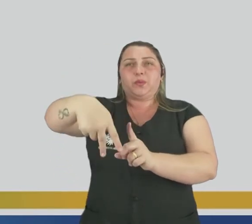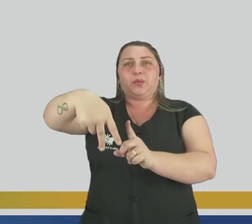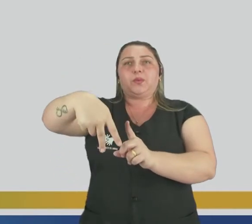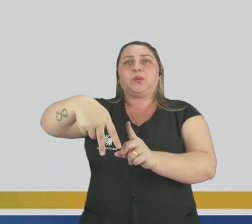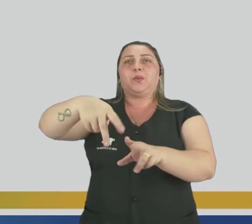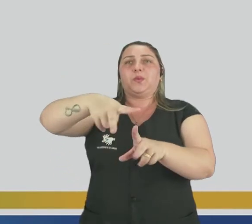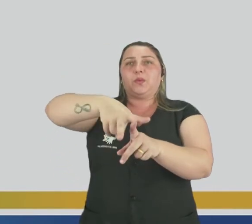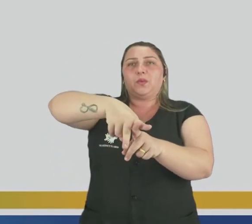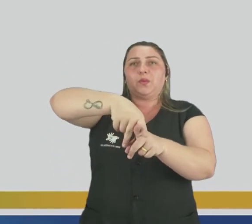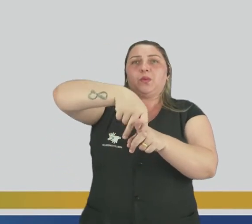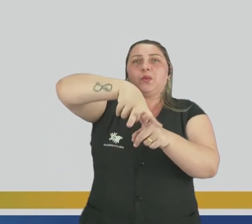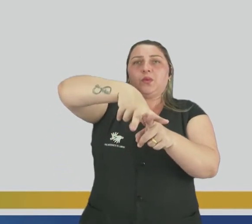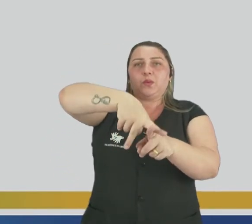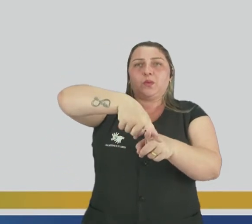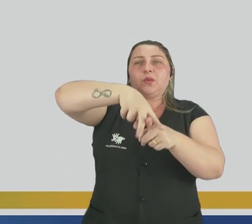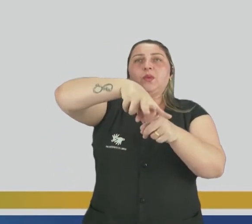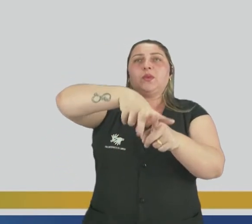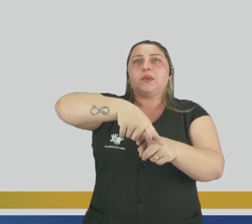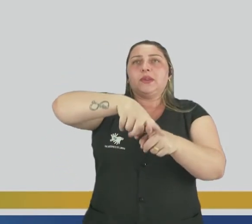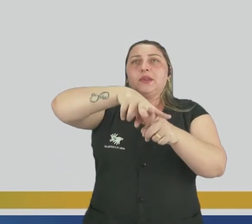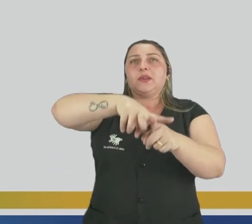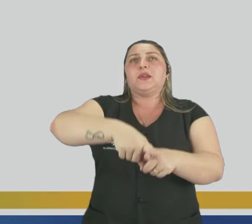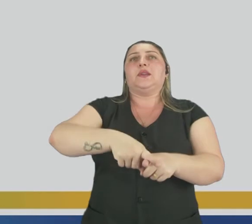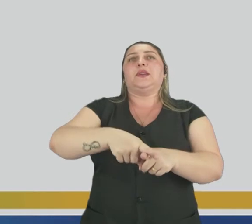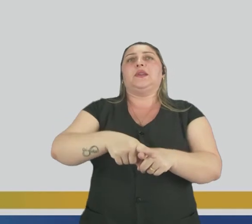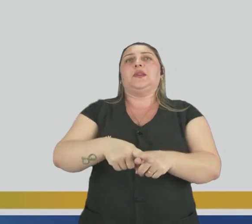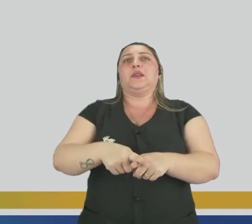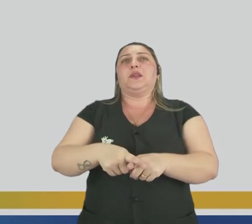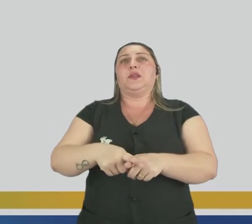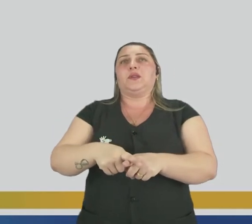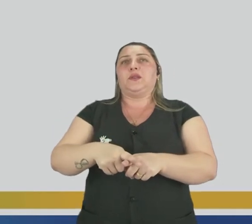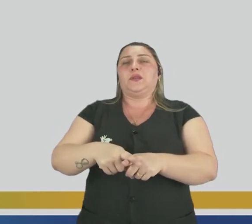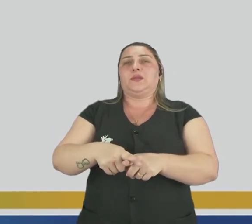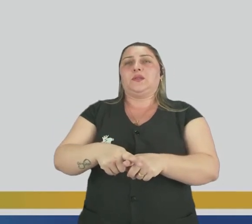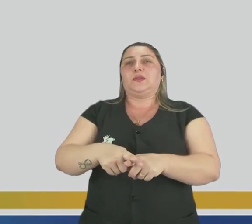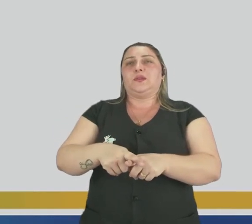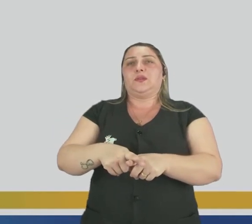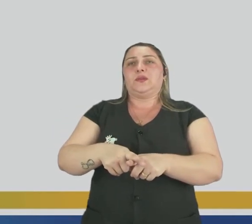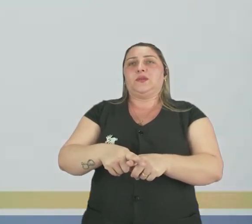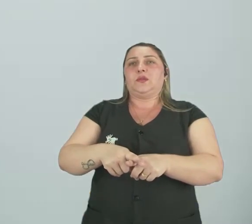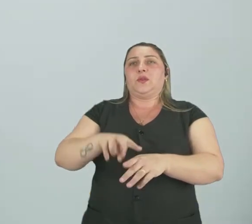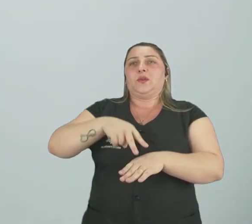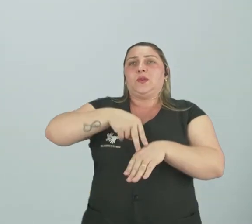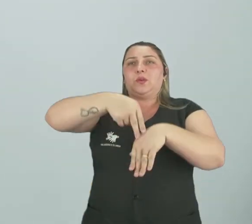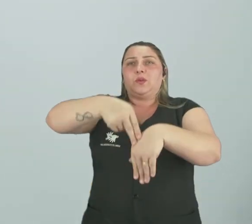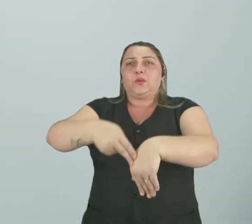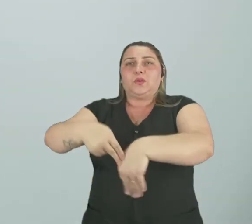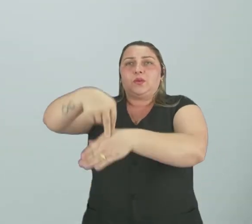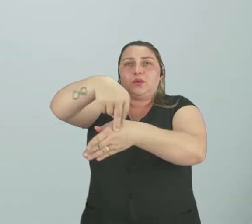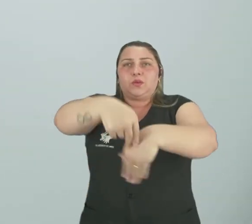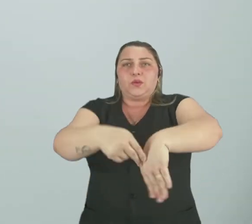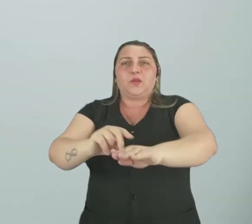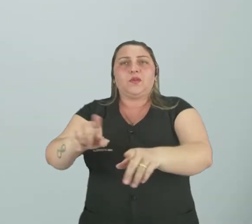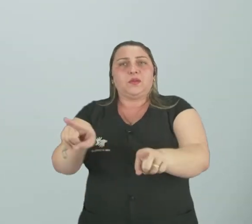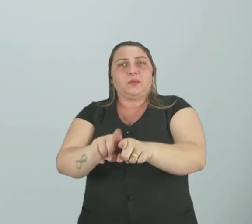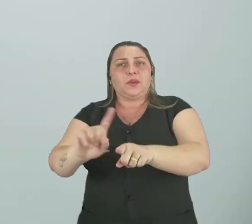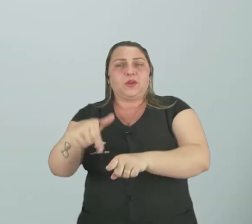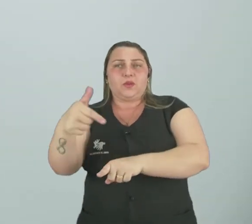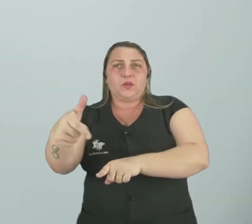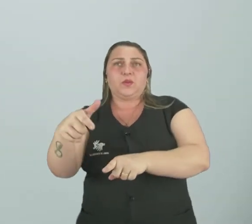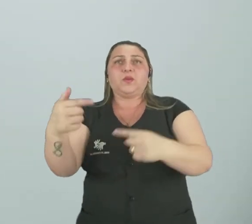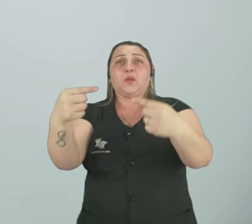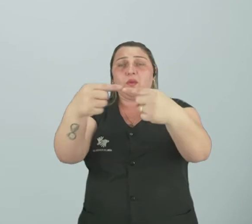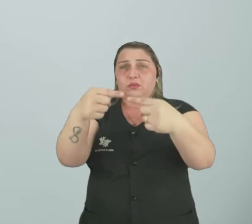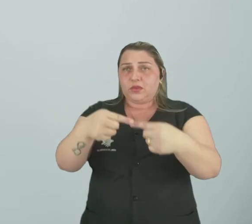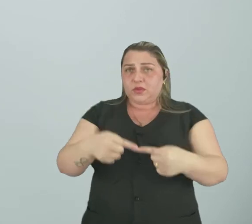o skate, slackline e o surf, e tem outros, né? Então, quando a gente pode ver os técnicos combinatórios,